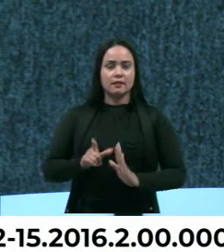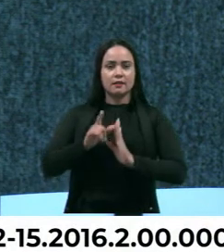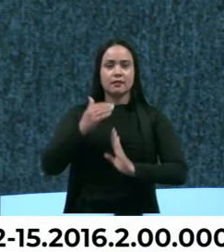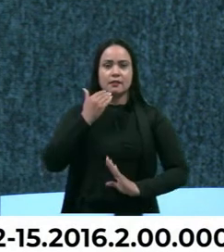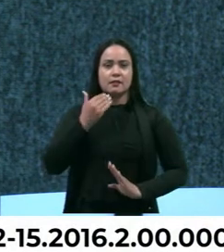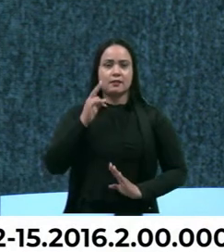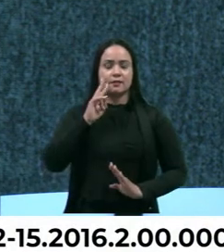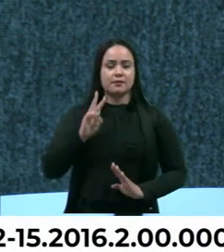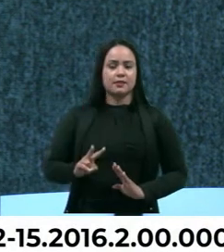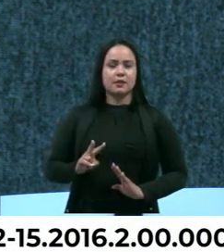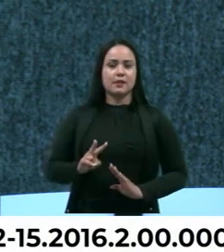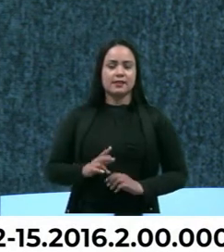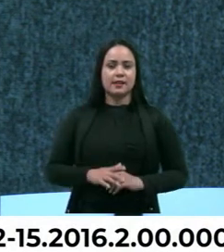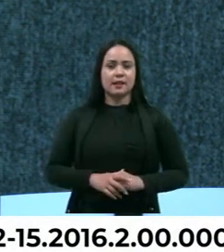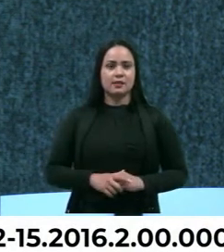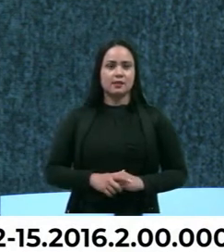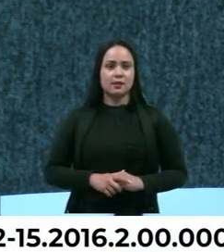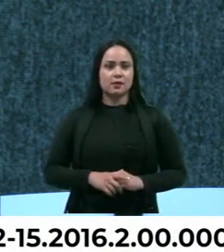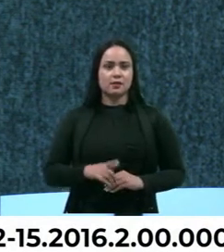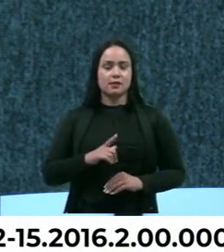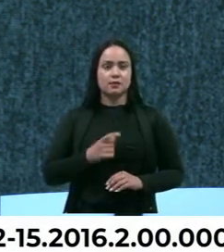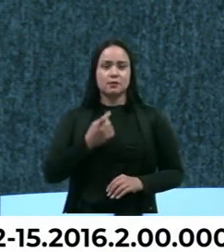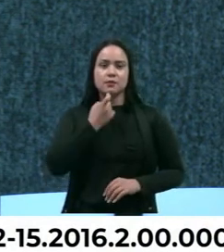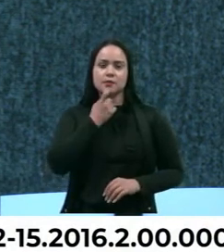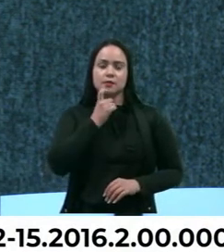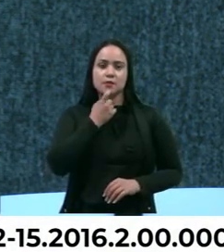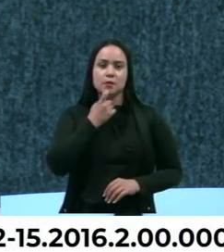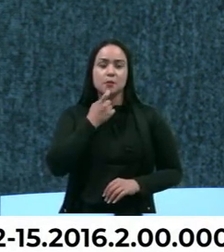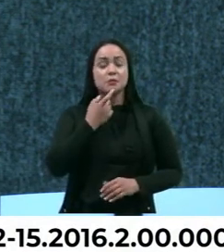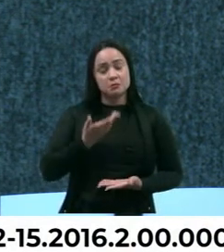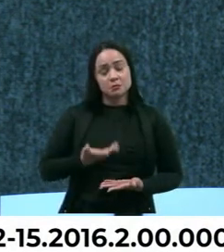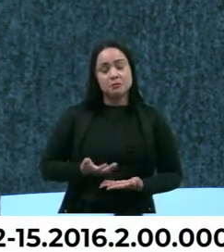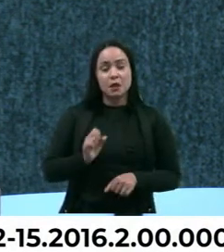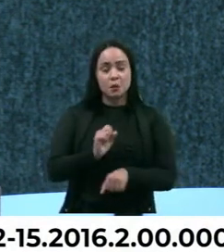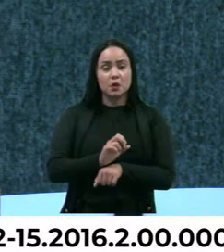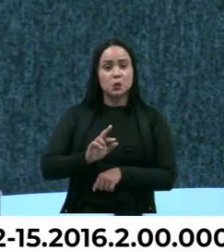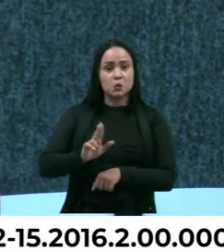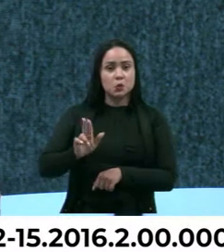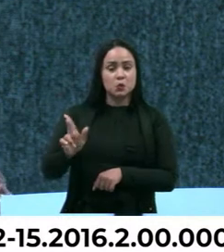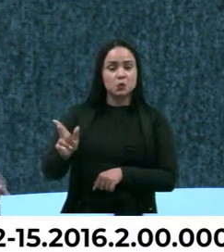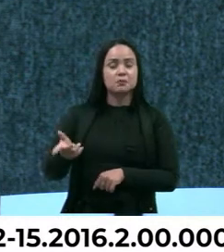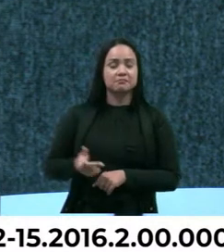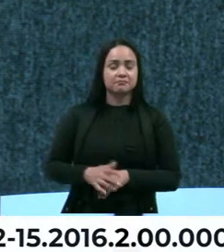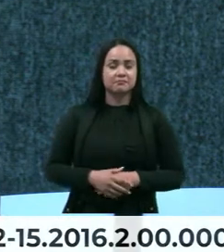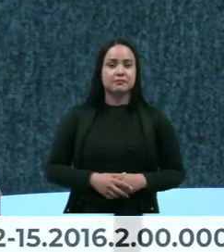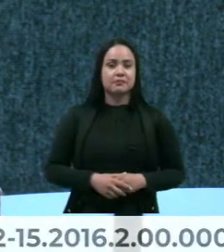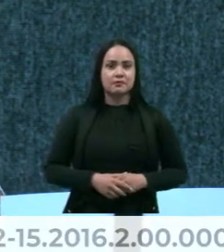de vista o ministro Salomão. Aguardam os demais.